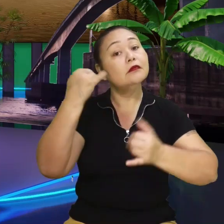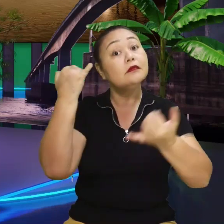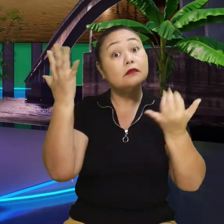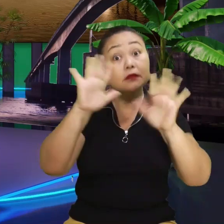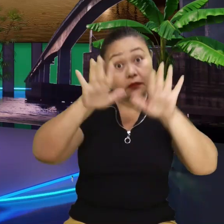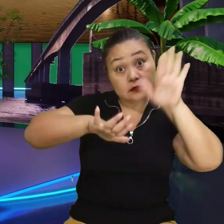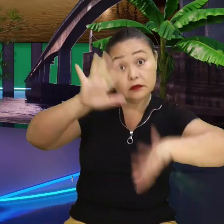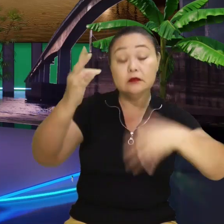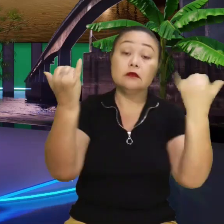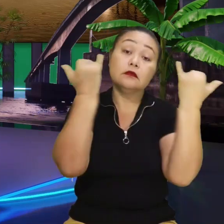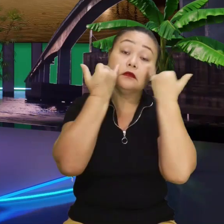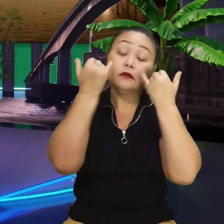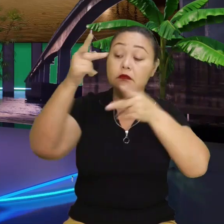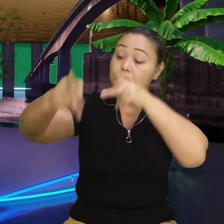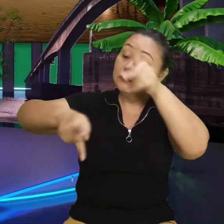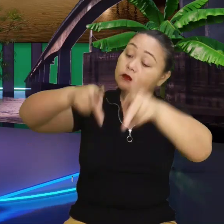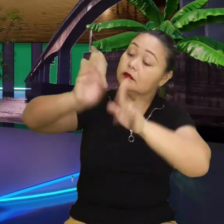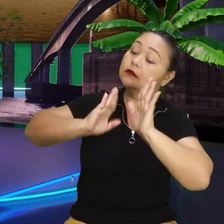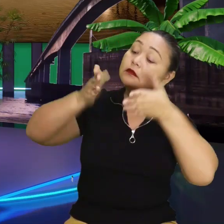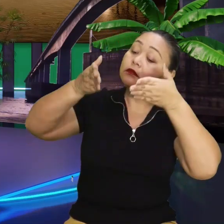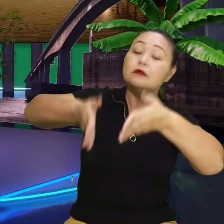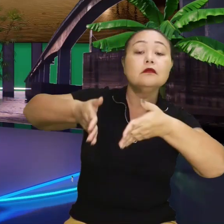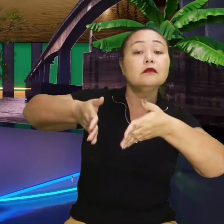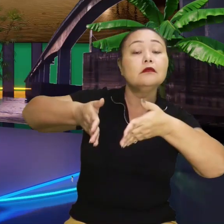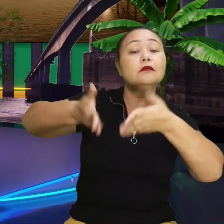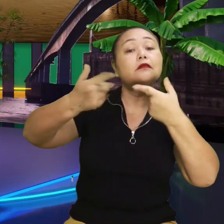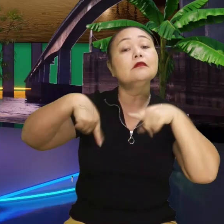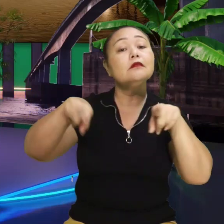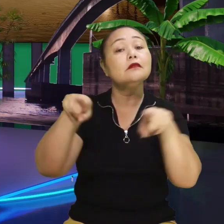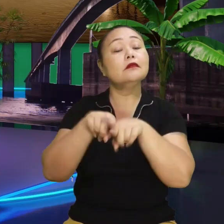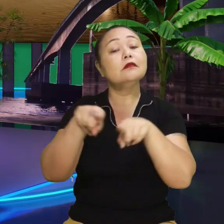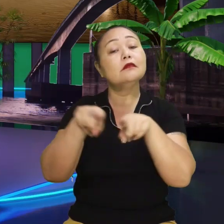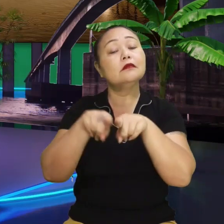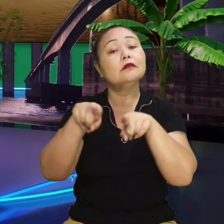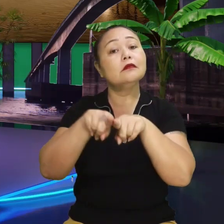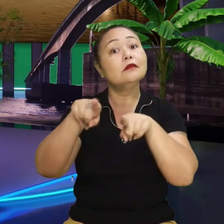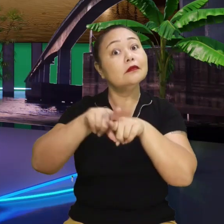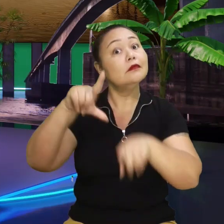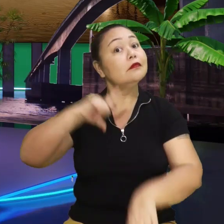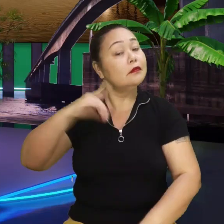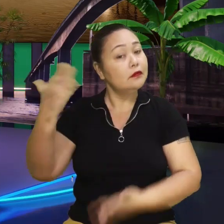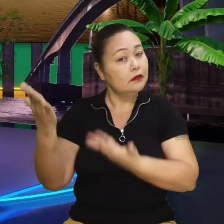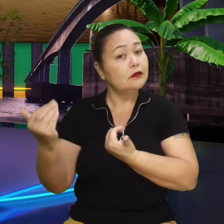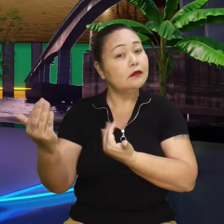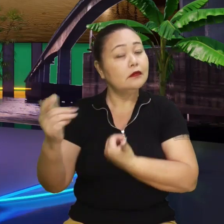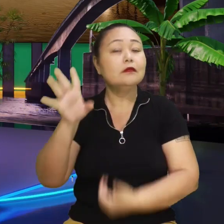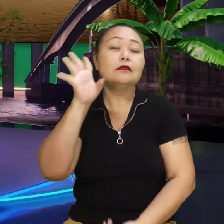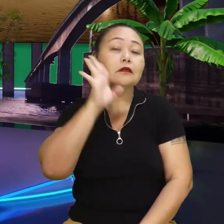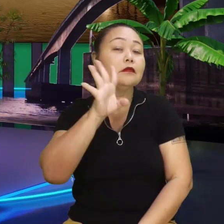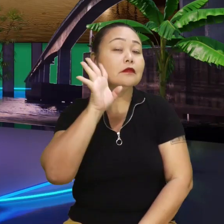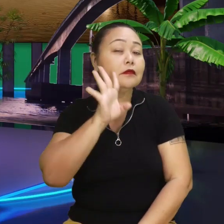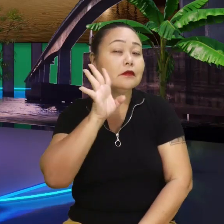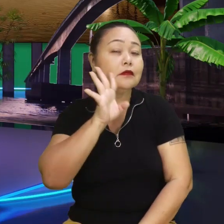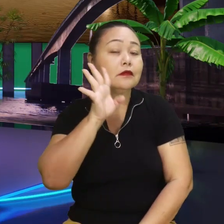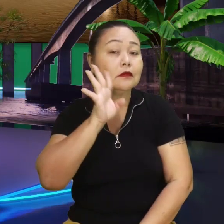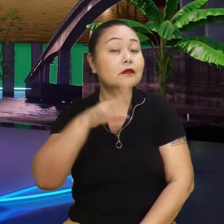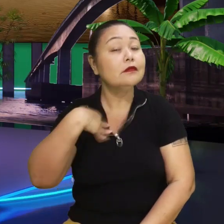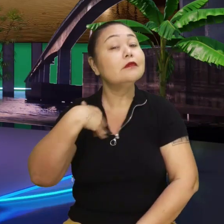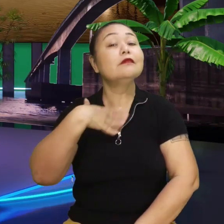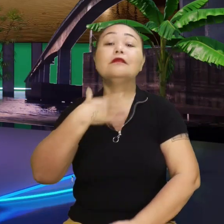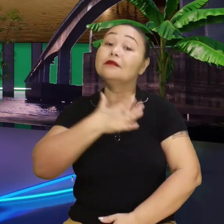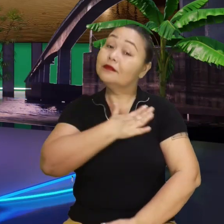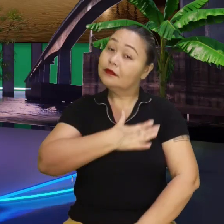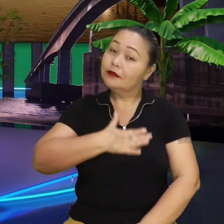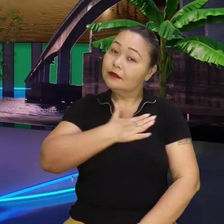informações sobre população e também tem uma jovem aqui muito legal e